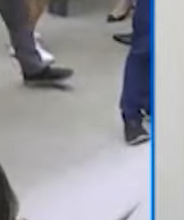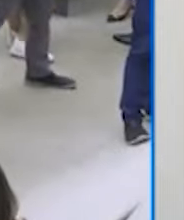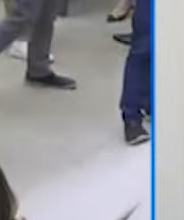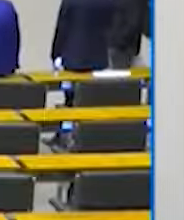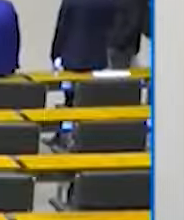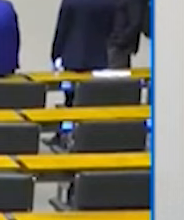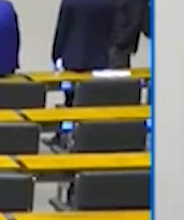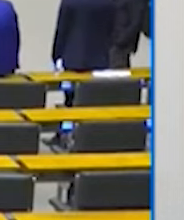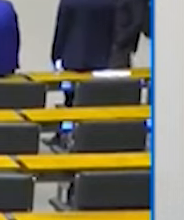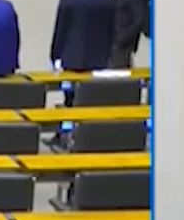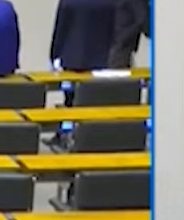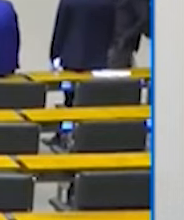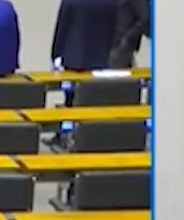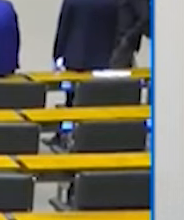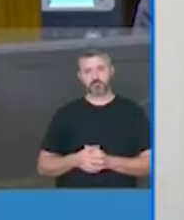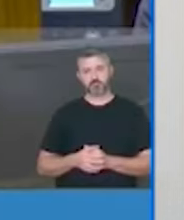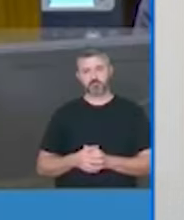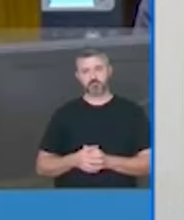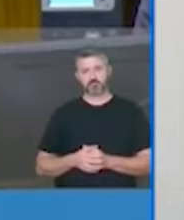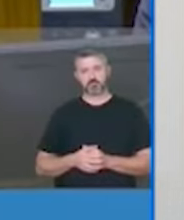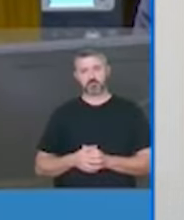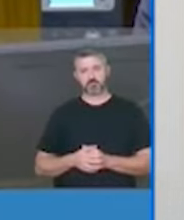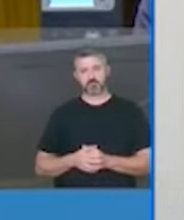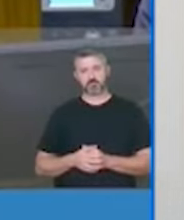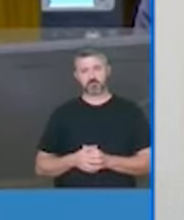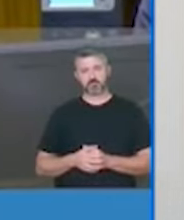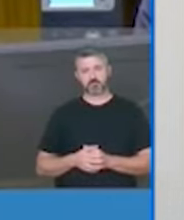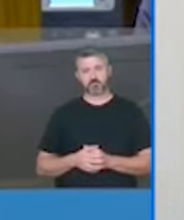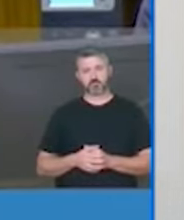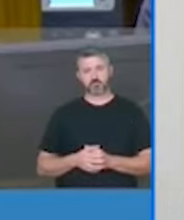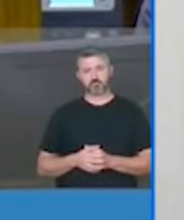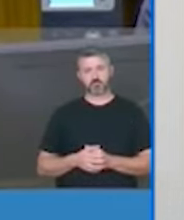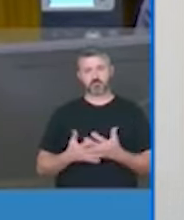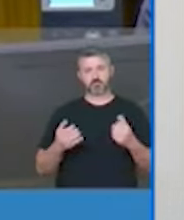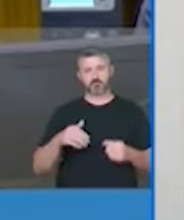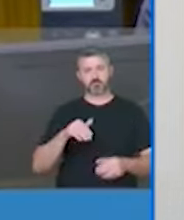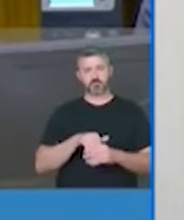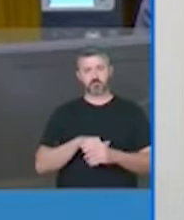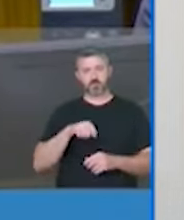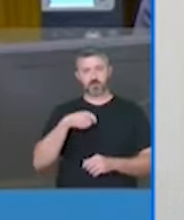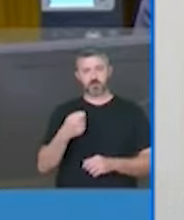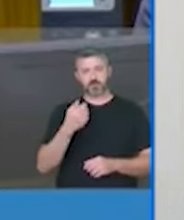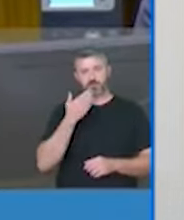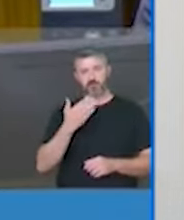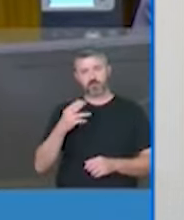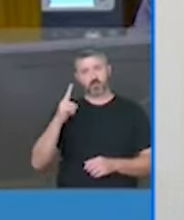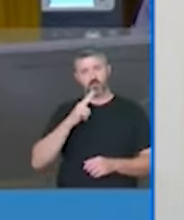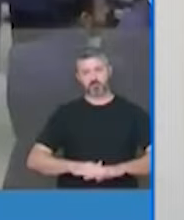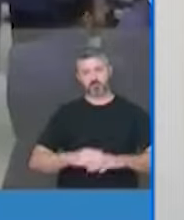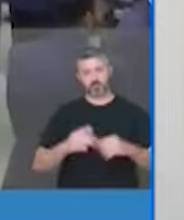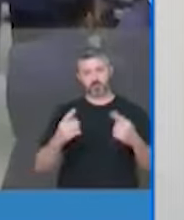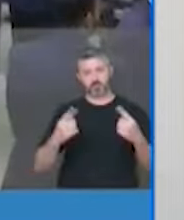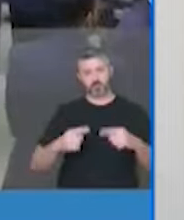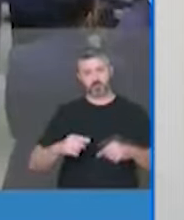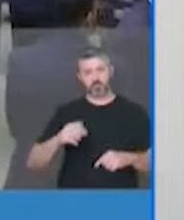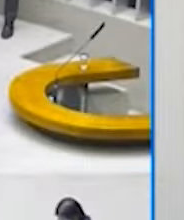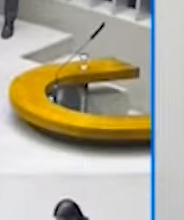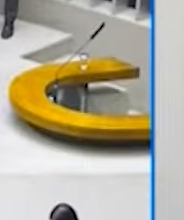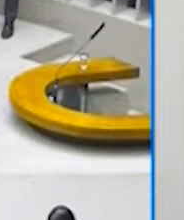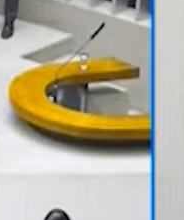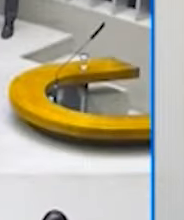disso que se trata. Se trata de um retrocesso que vai atingir especialmente